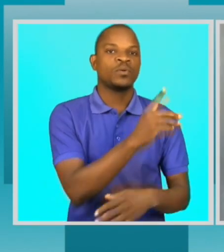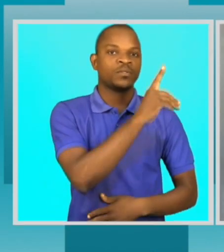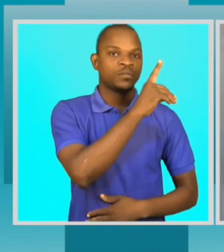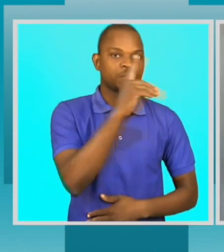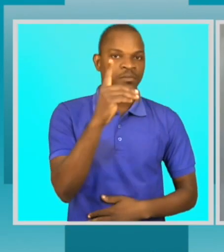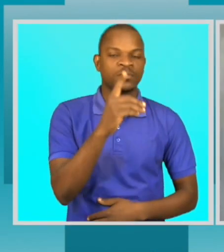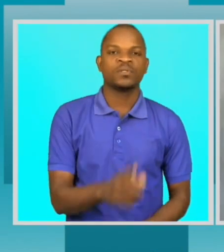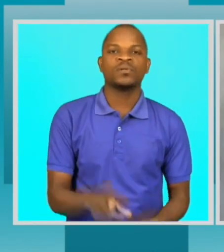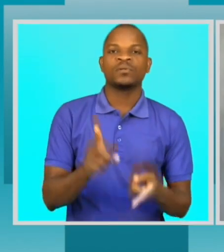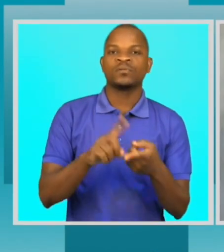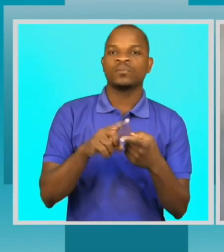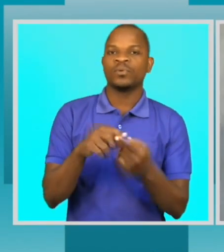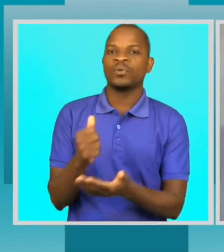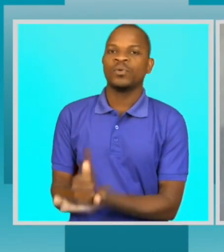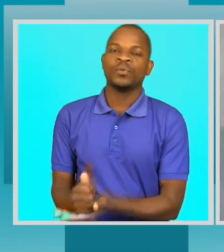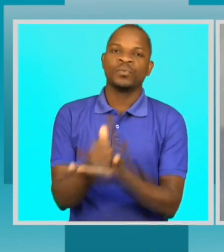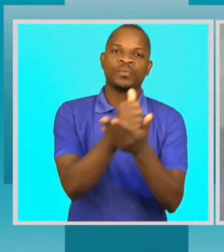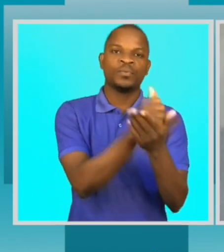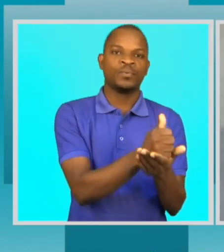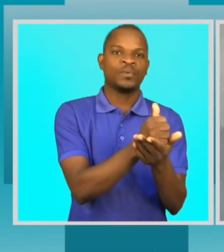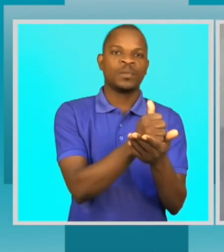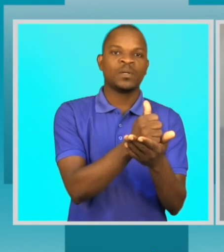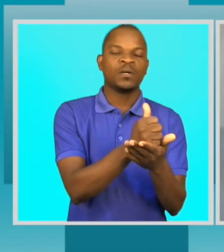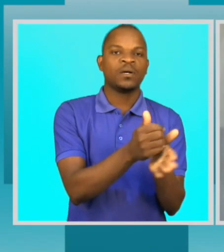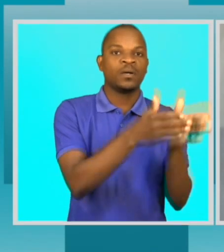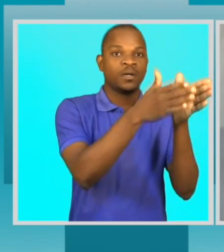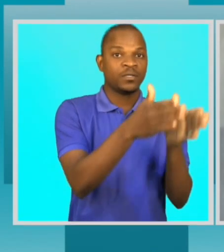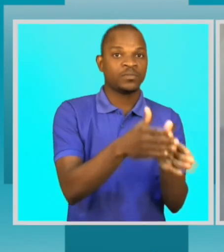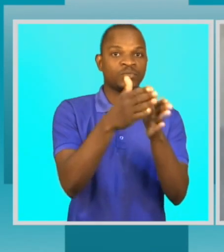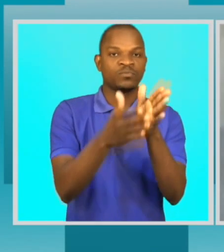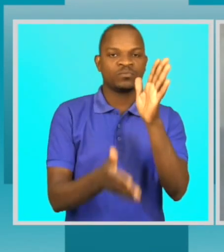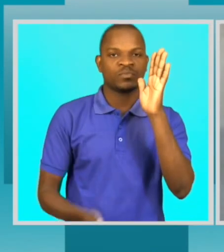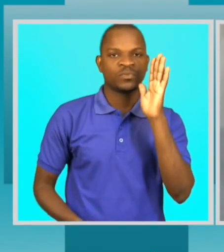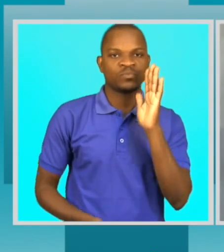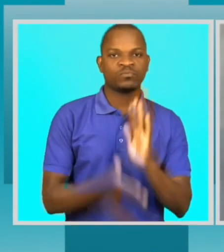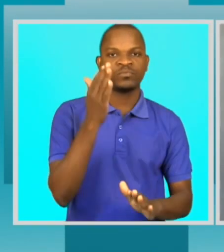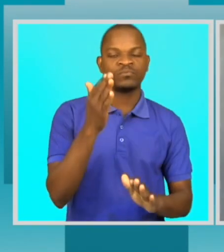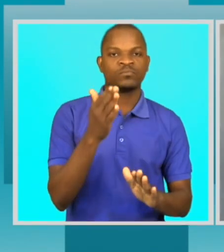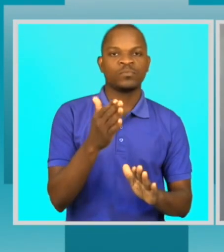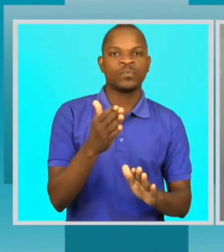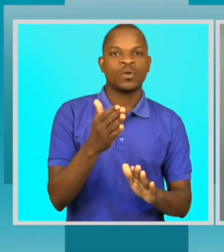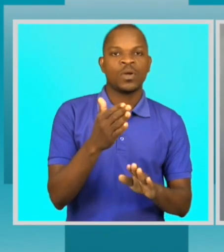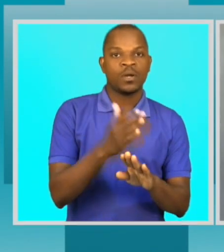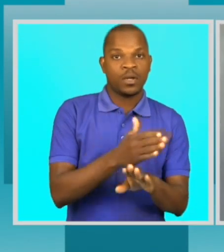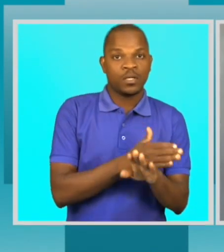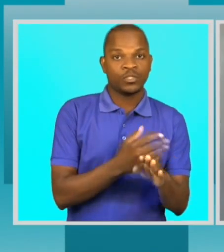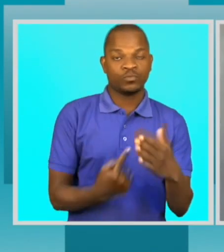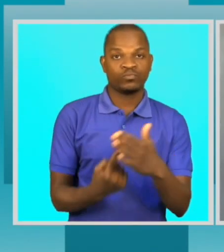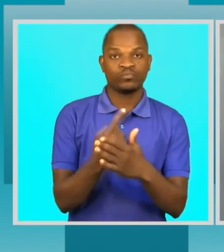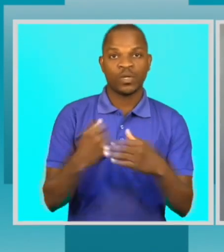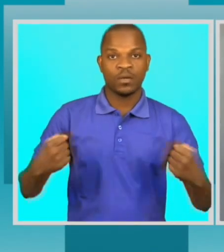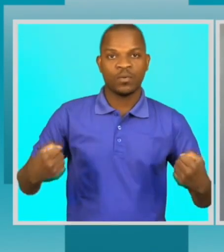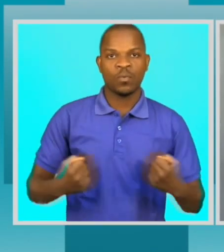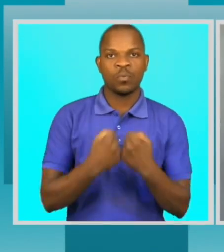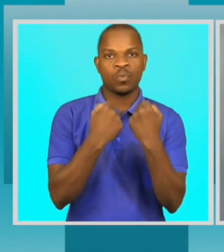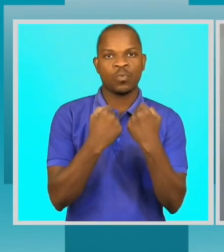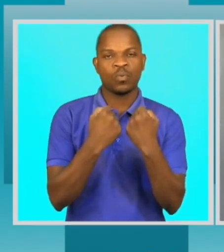as pessoas a darem os seus primeiros passos depois de algum acidente,